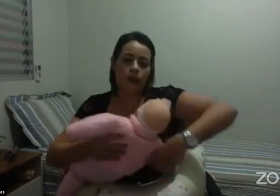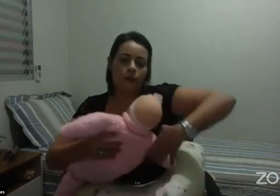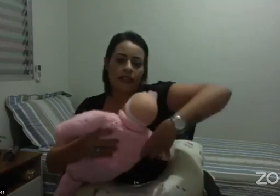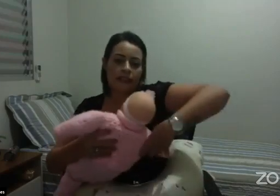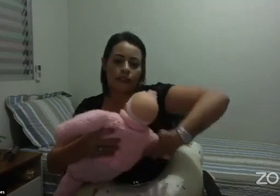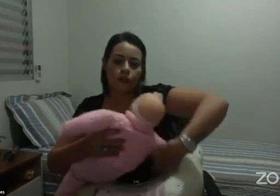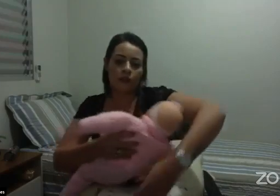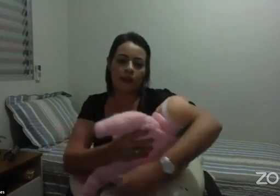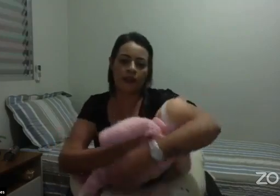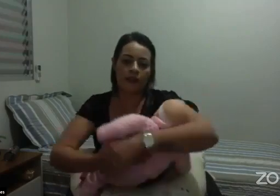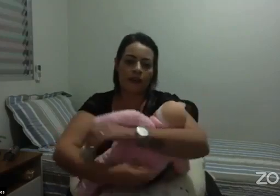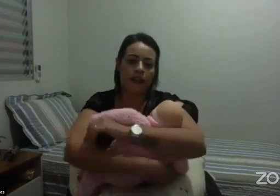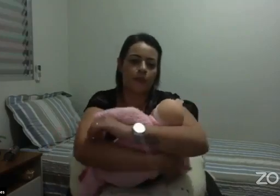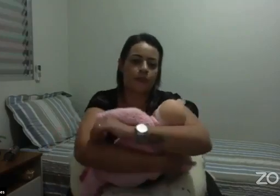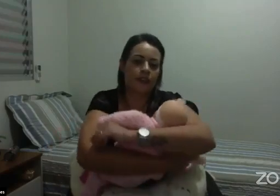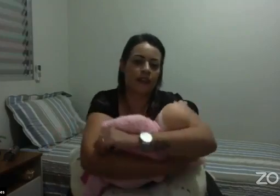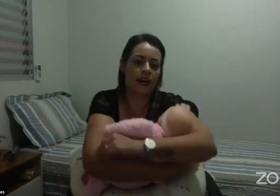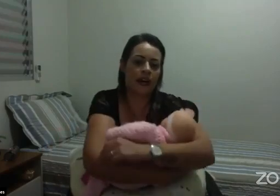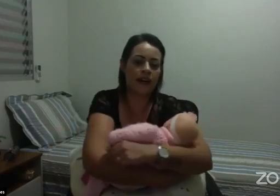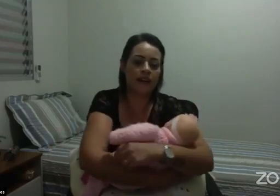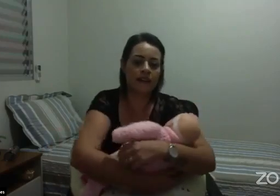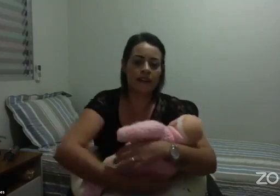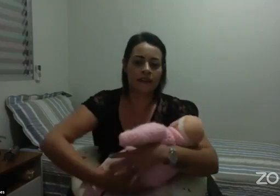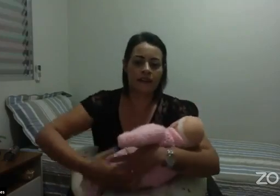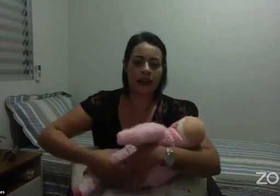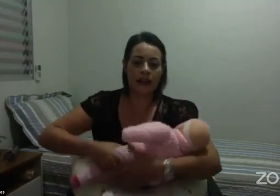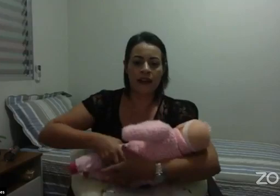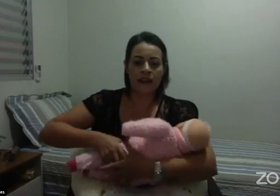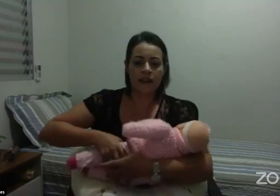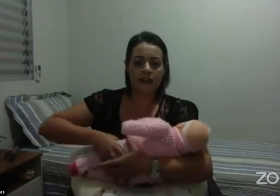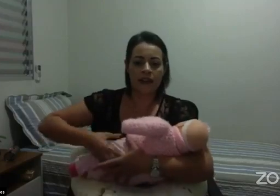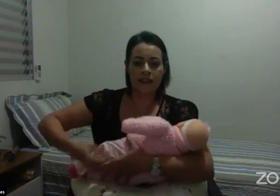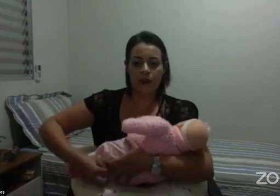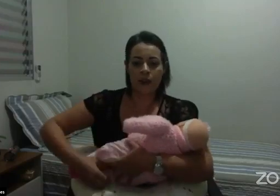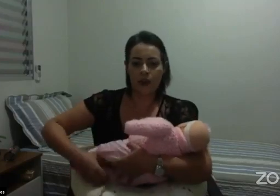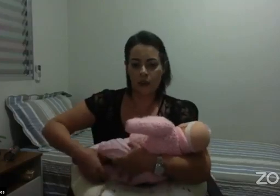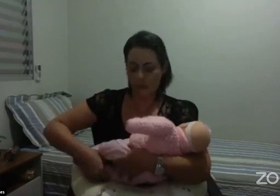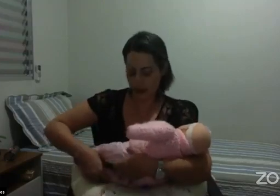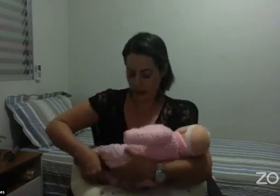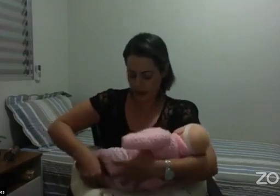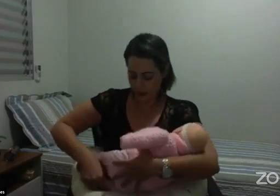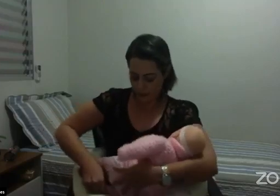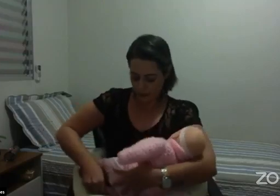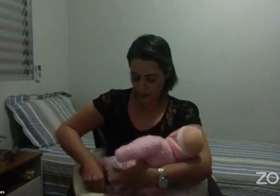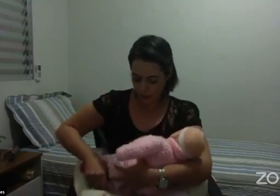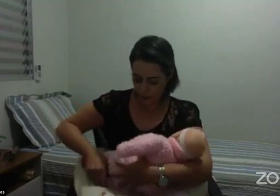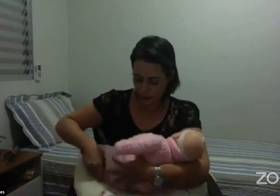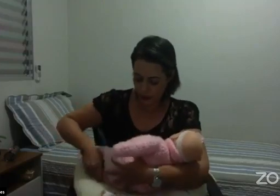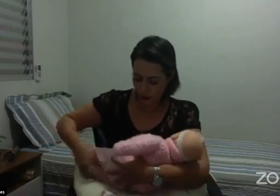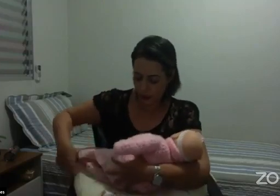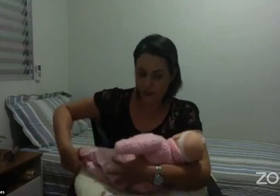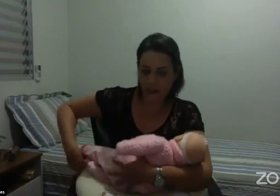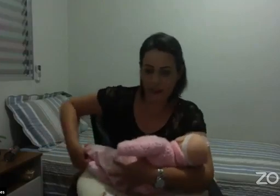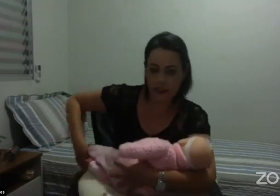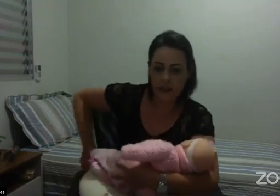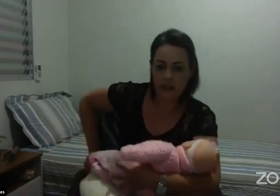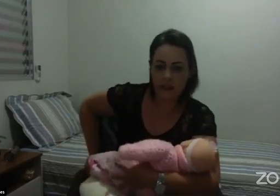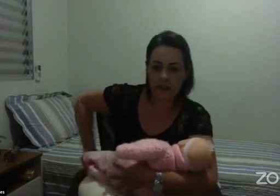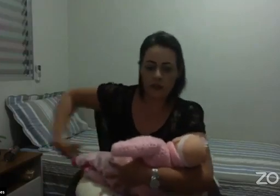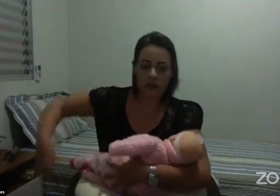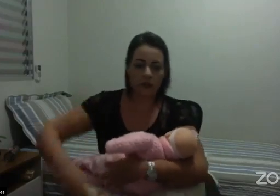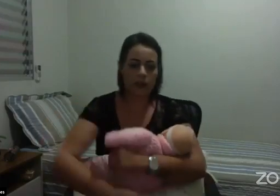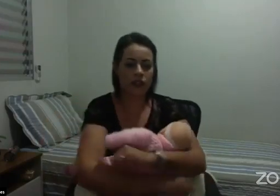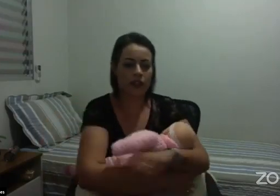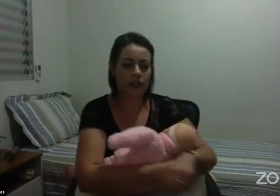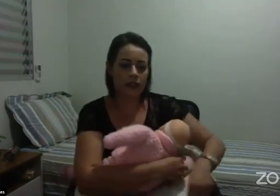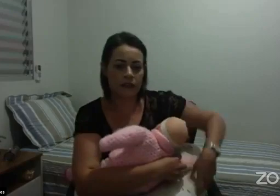Então, ó, bracinho do bebê aqui por trás, tá? Você vai segurar o bebê. Importante que ele fique.